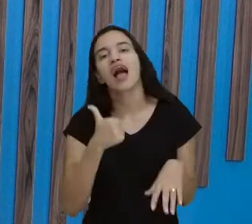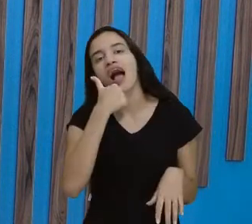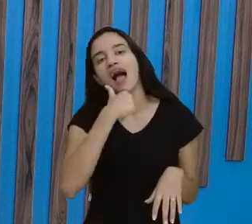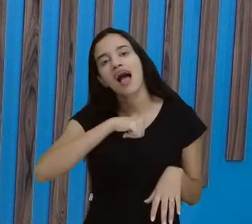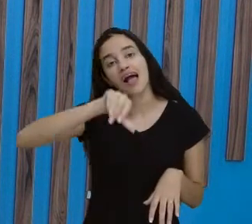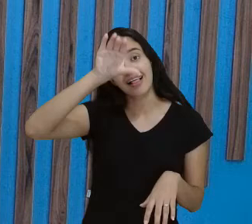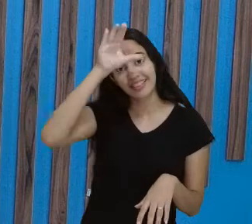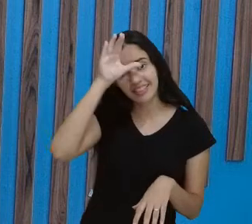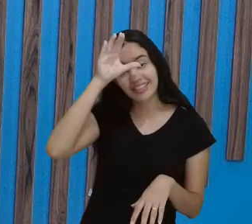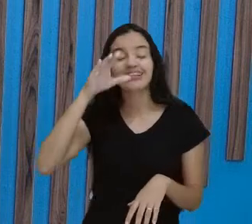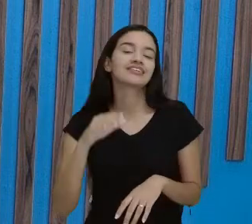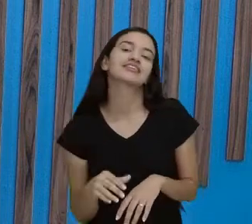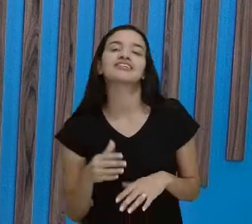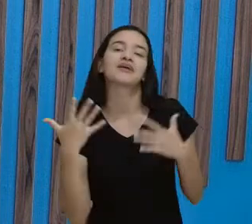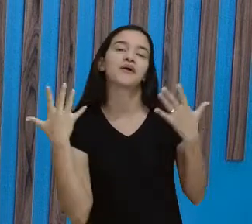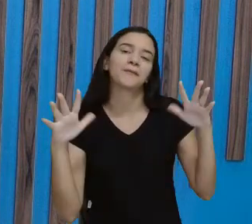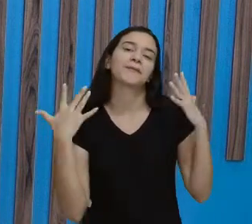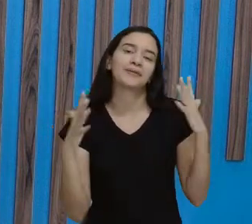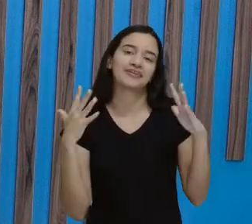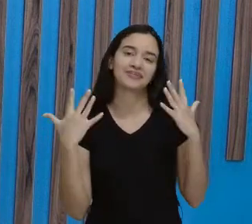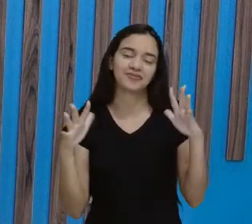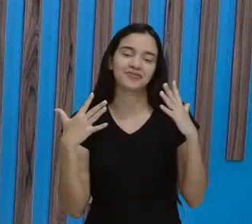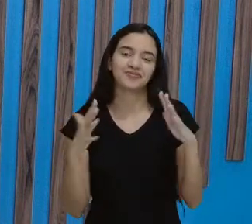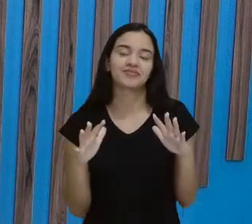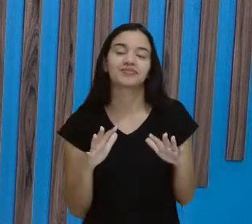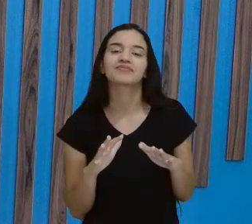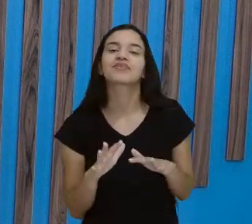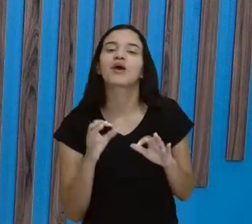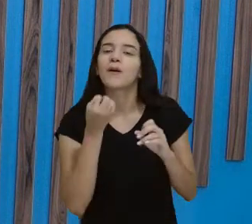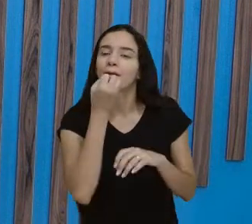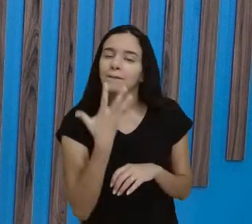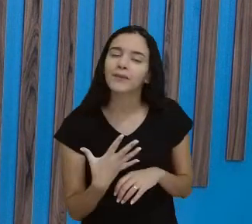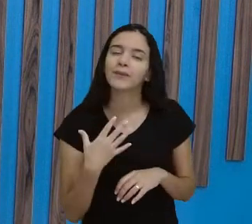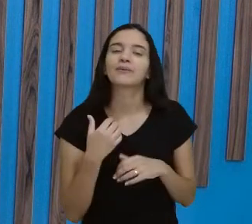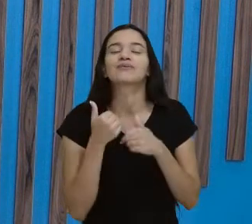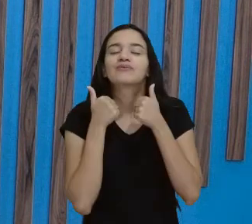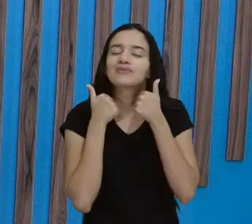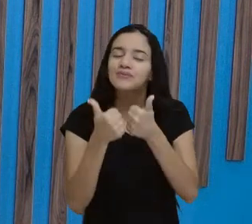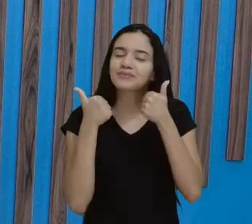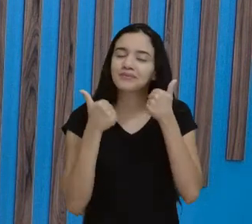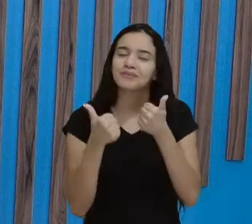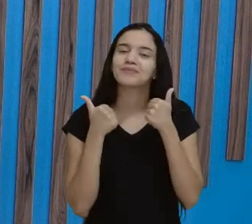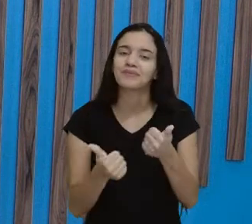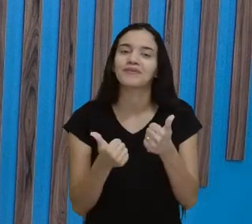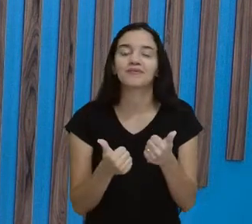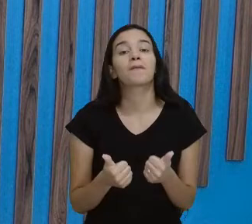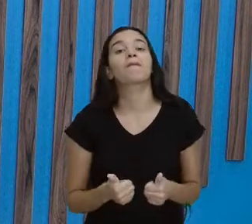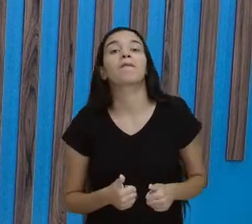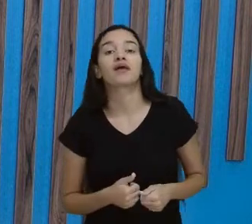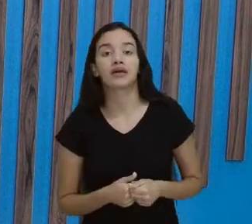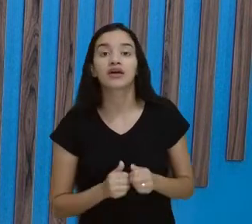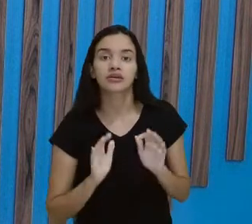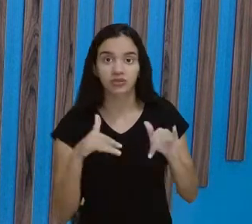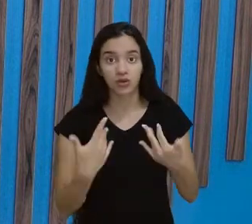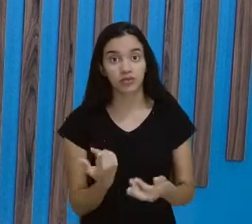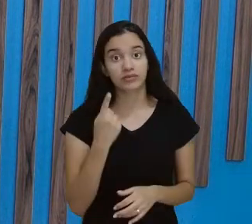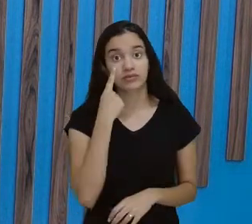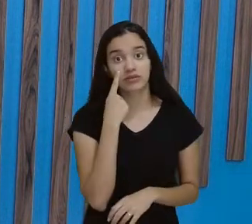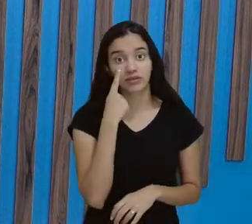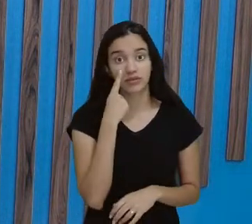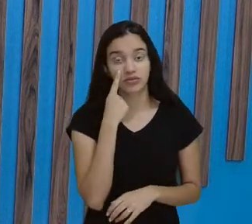A tia. A tia. Parabéns, viu, titia do Lázaro? Muito bom mesmo, essa atitude sua. Joia. Então, vê